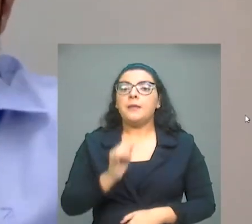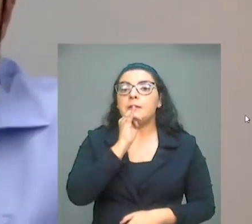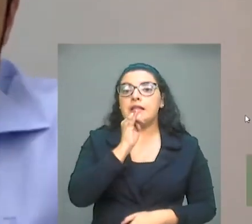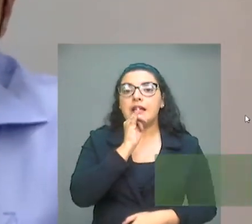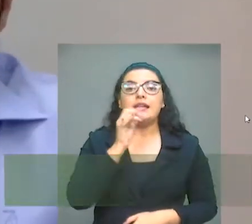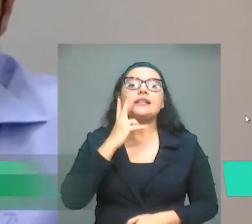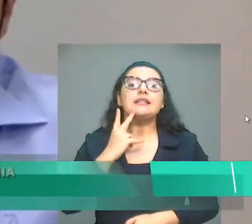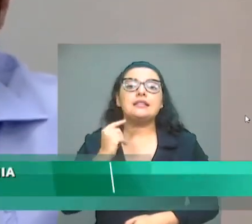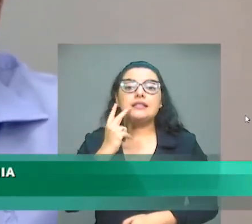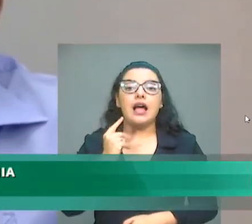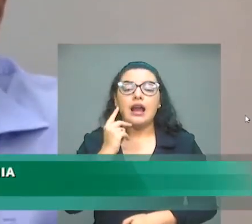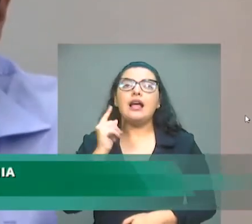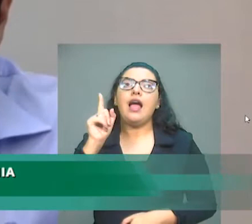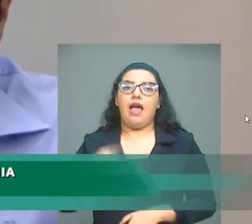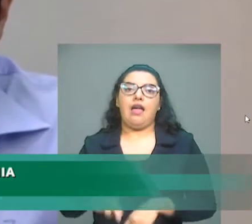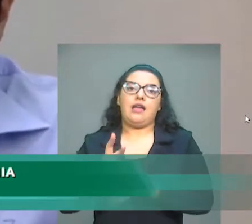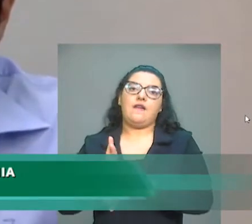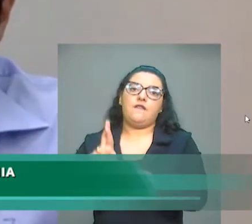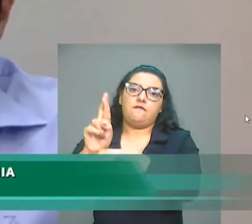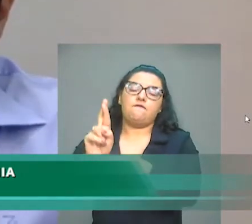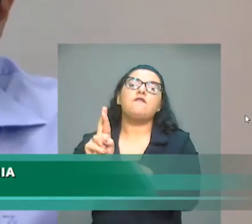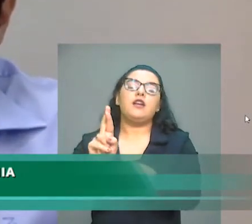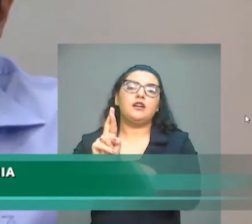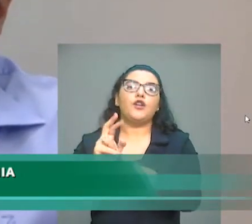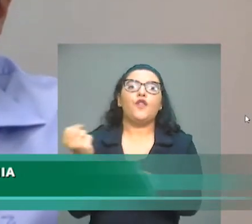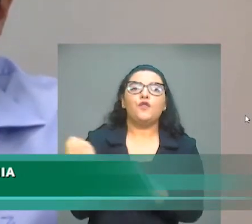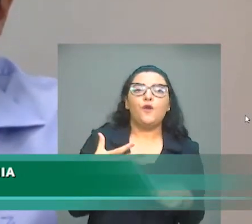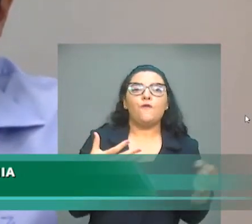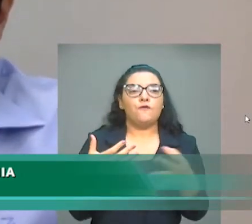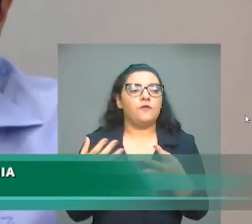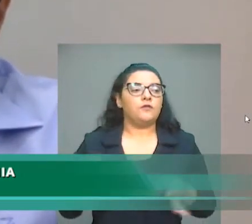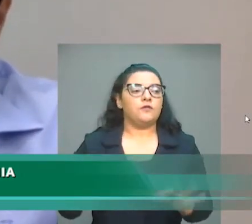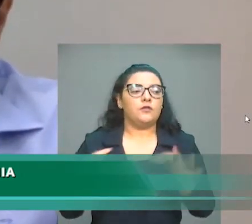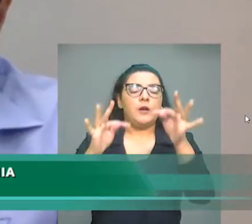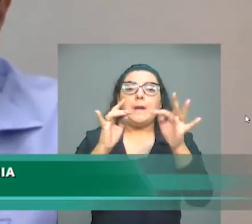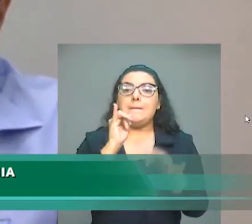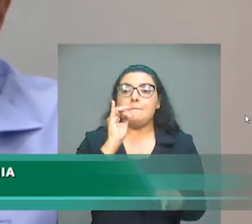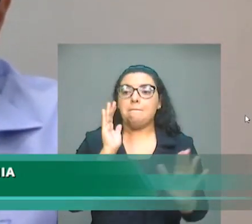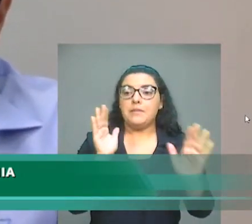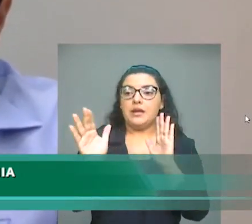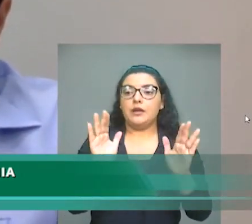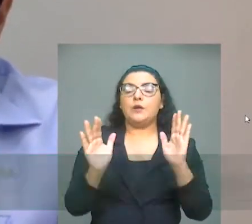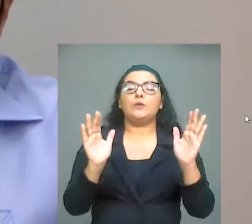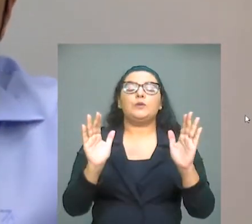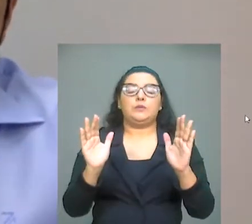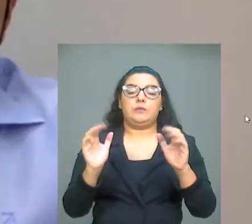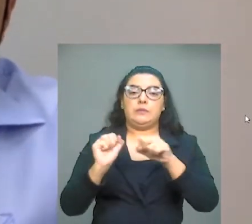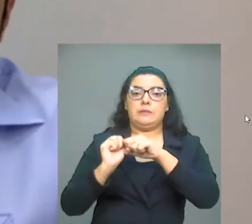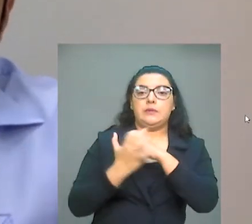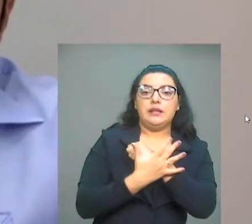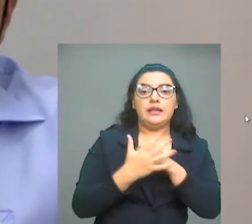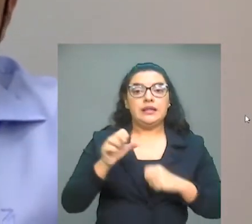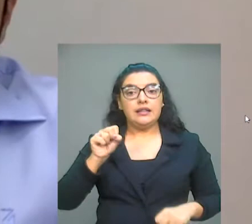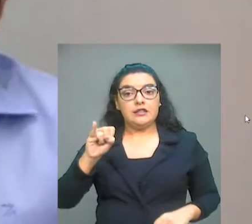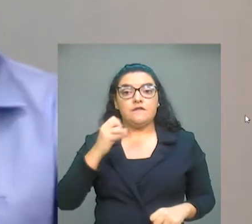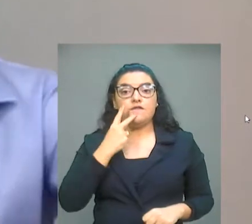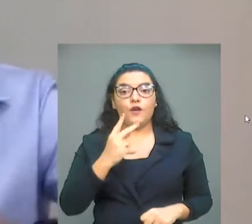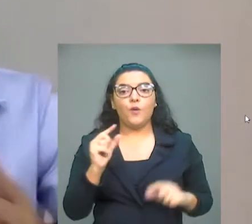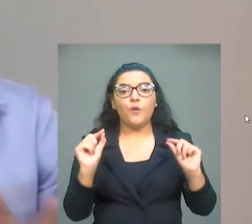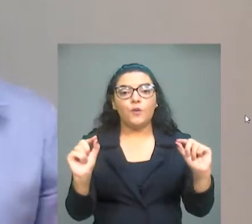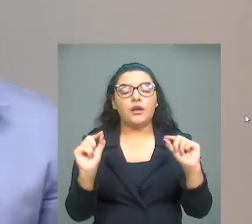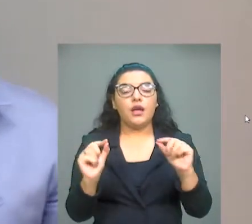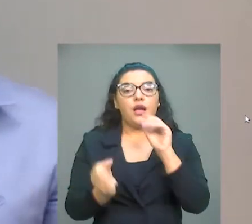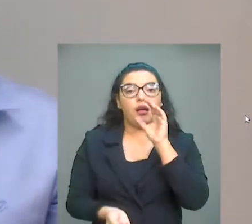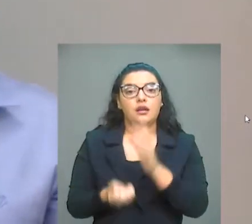sido referência em inovação. Durante a pandemia, por exemplo, senhoras e senhores, se destacou com a criação